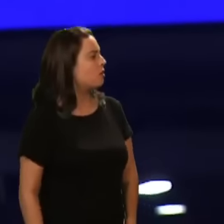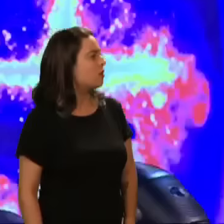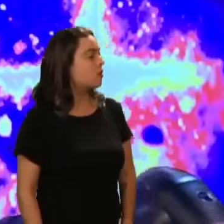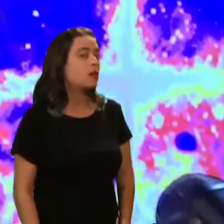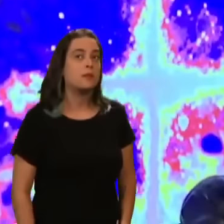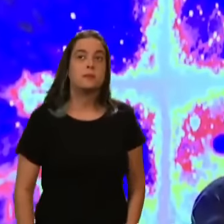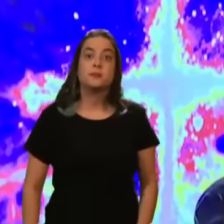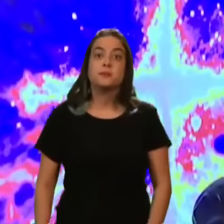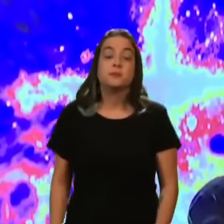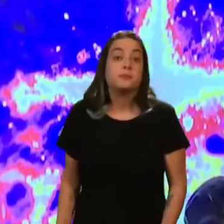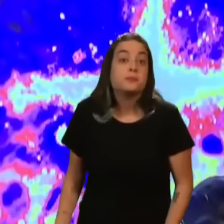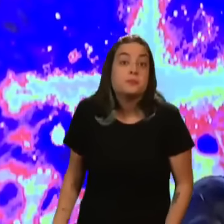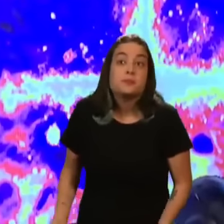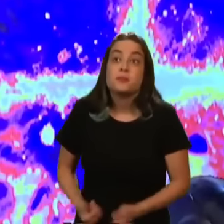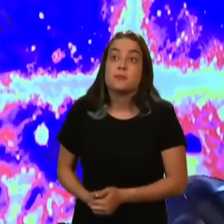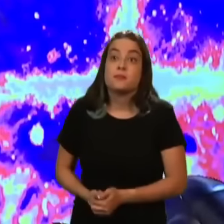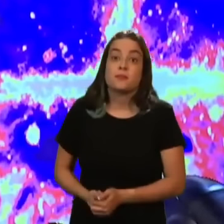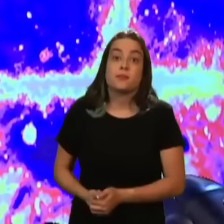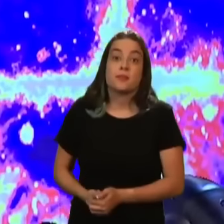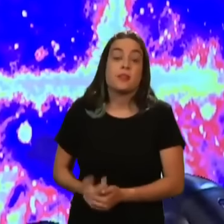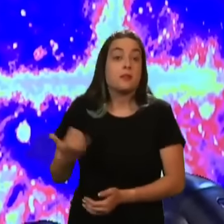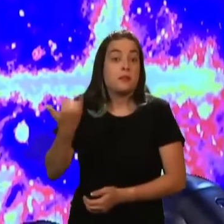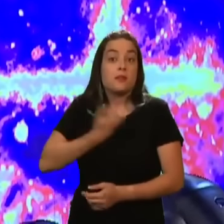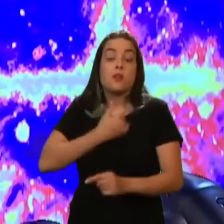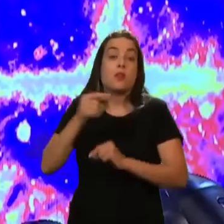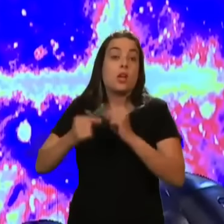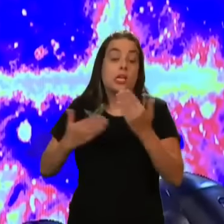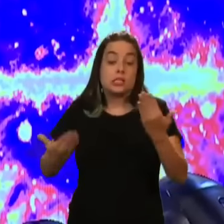E ele falou para mim: o meu servo está te chamando.